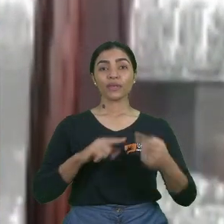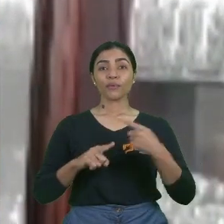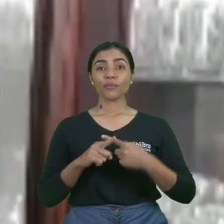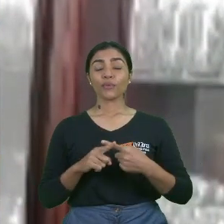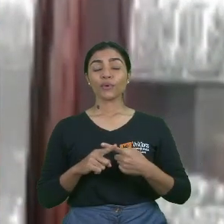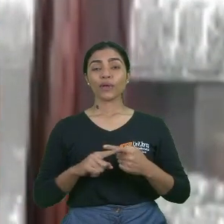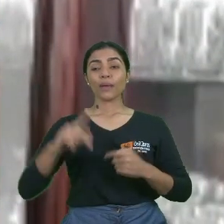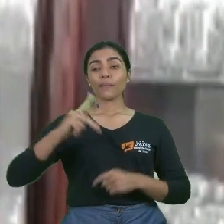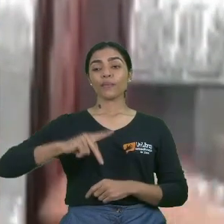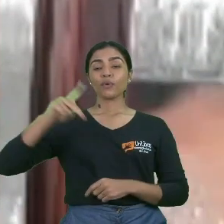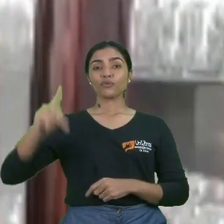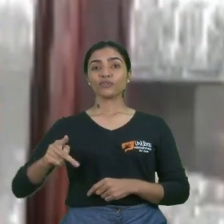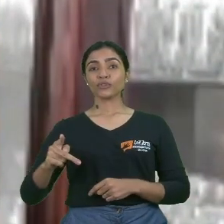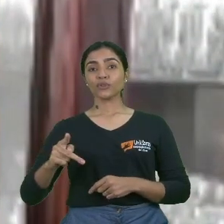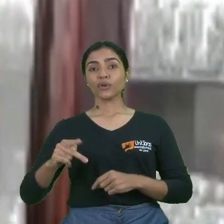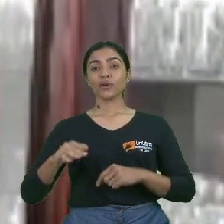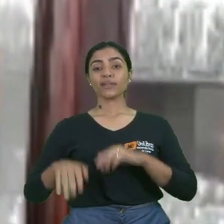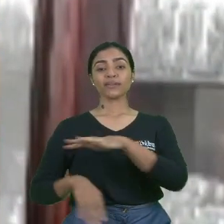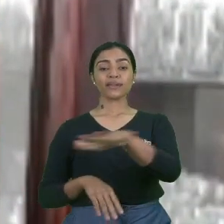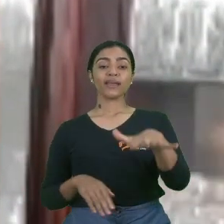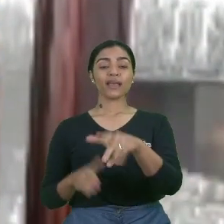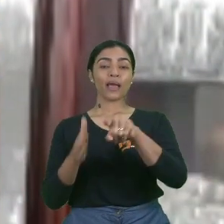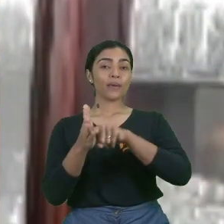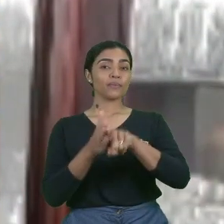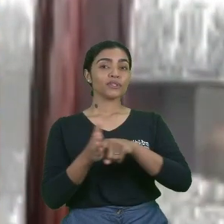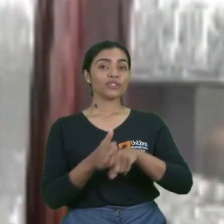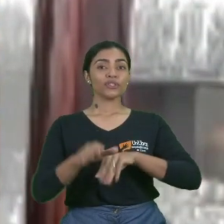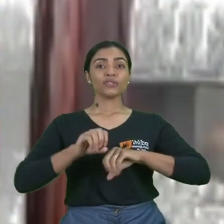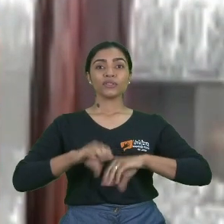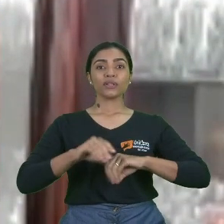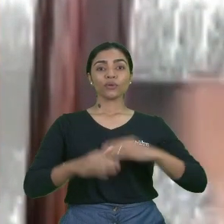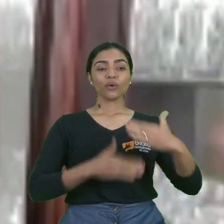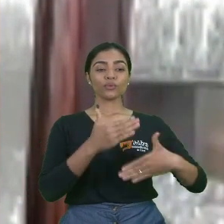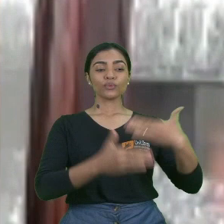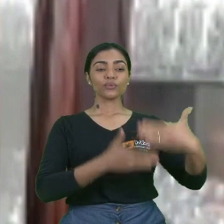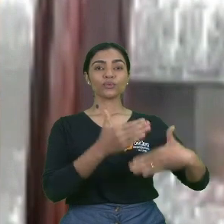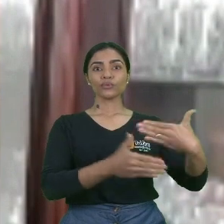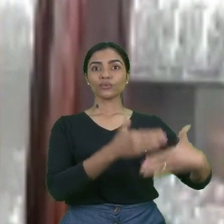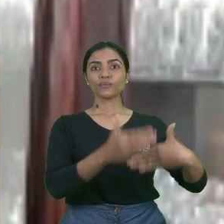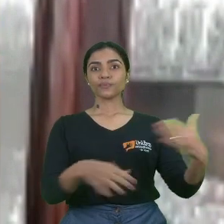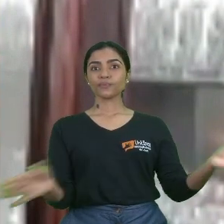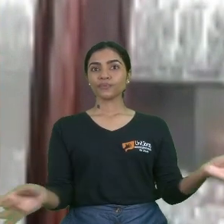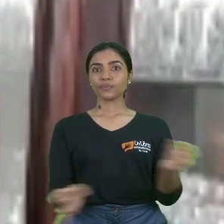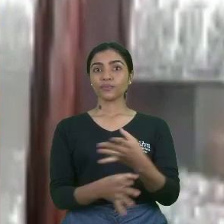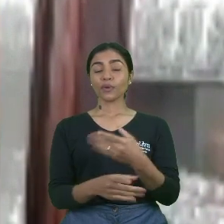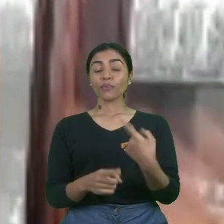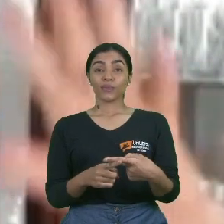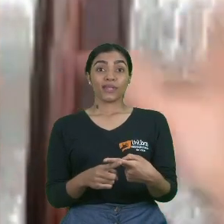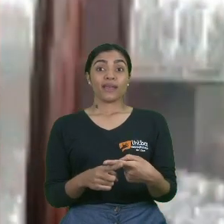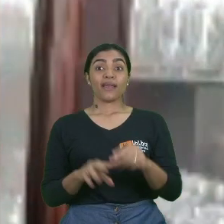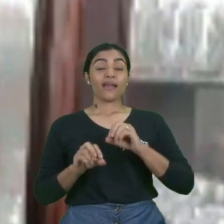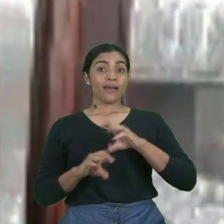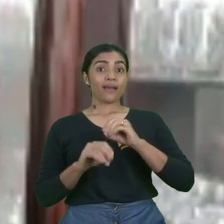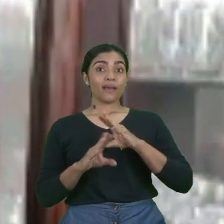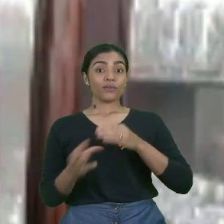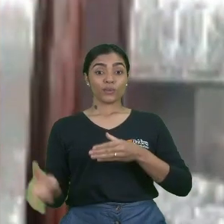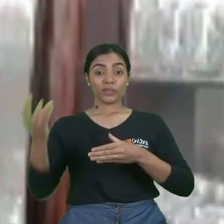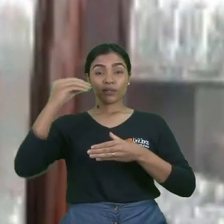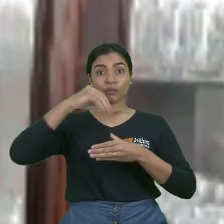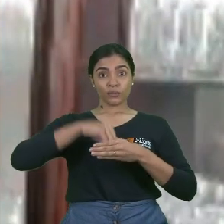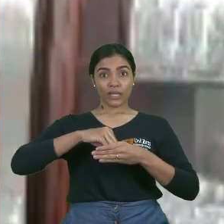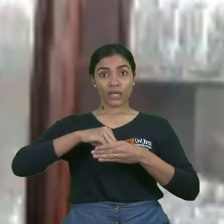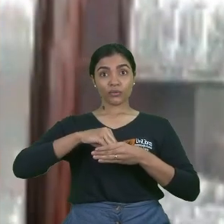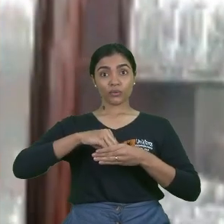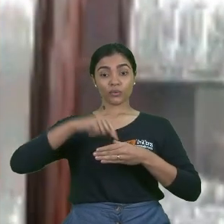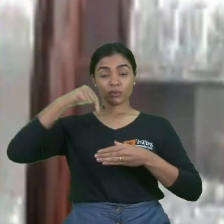desenvolvimento e nas suas várias áreas educação é composta curiosas diferente você pensou brincar um